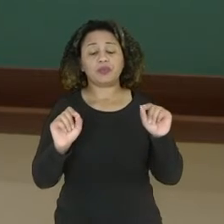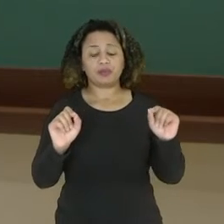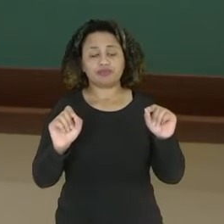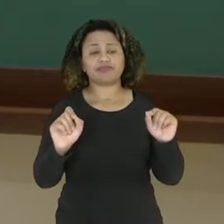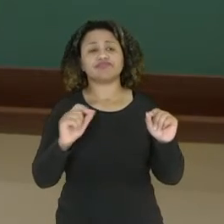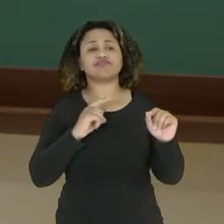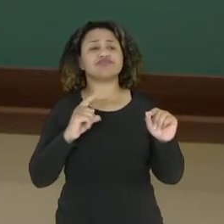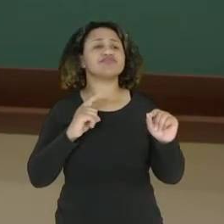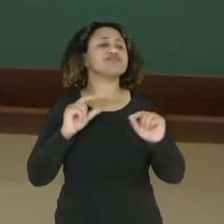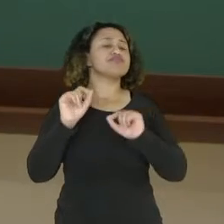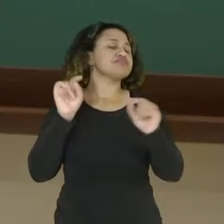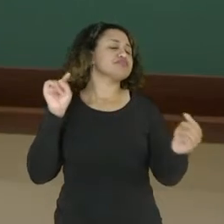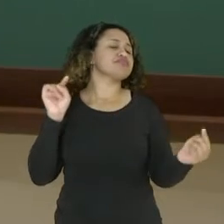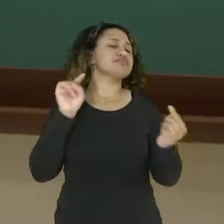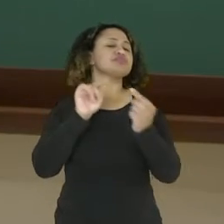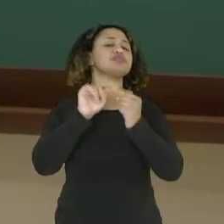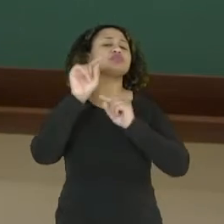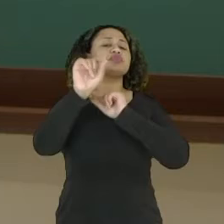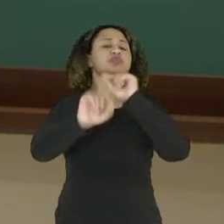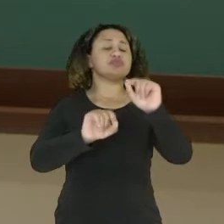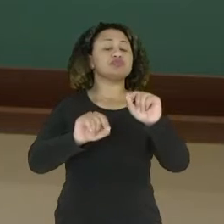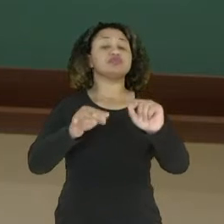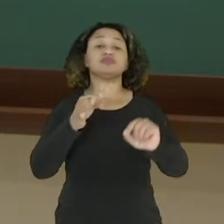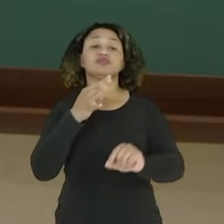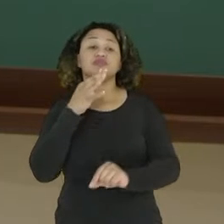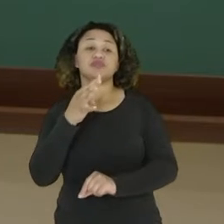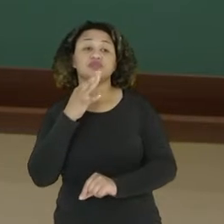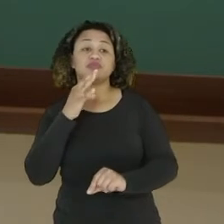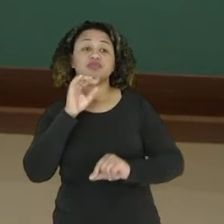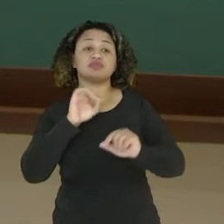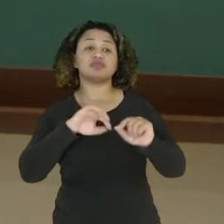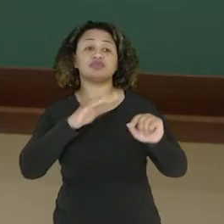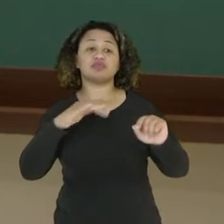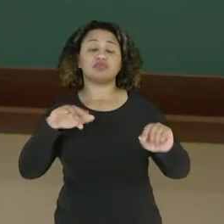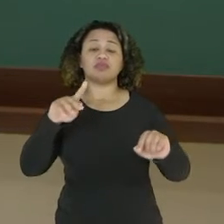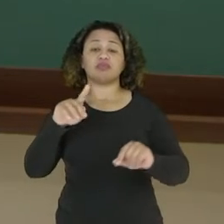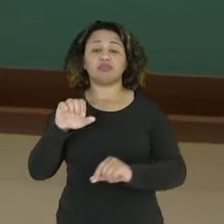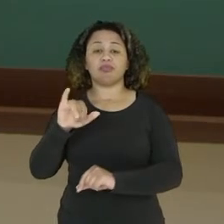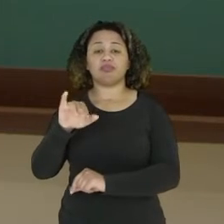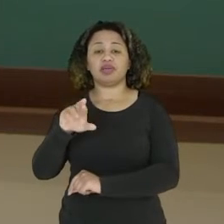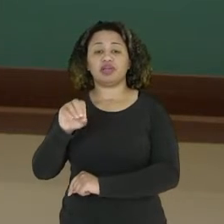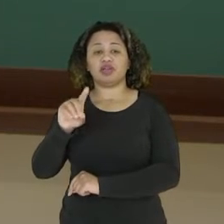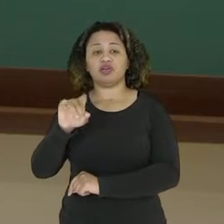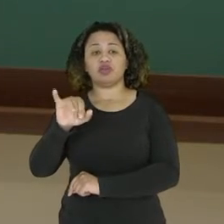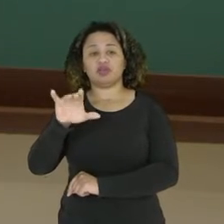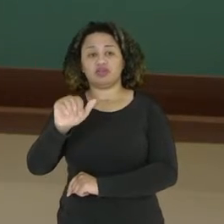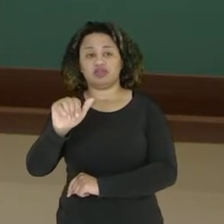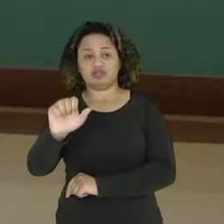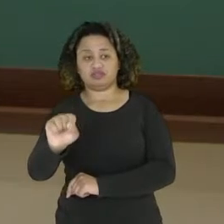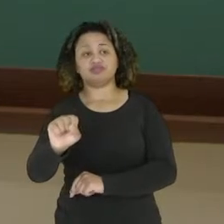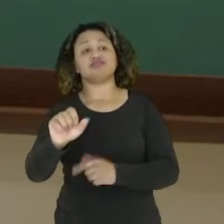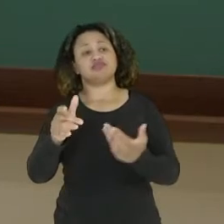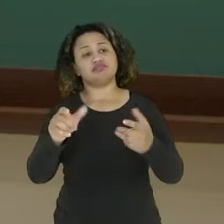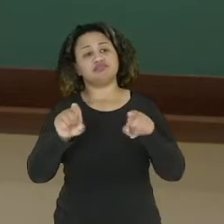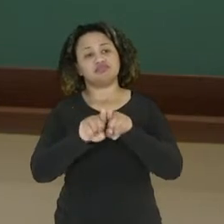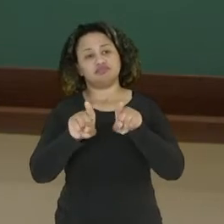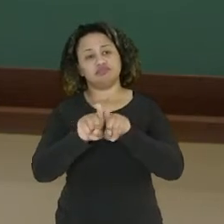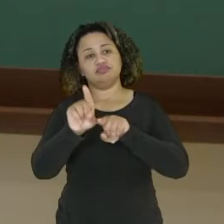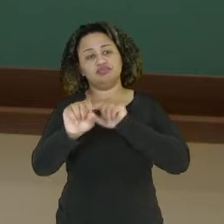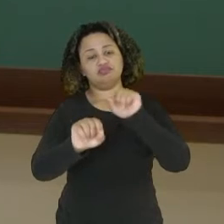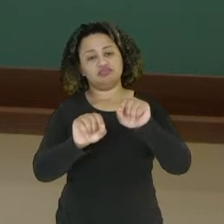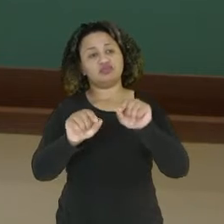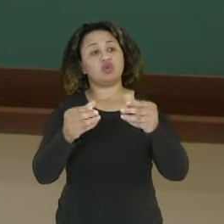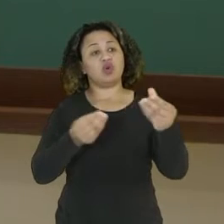ter um grande objetivo, que é conhecer as ondas periódicas estacionárias e nós vamos falar bastante